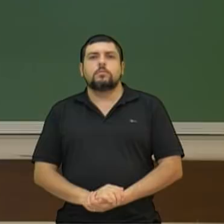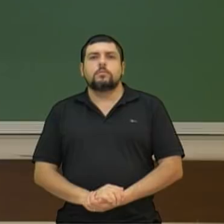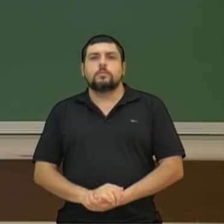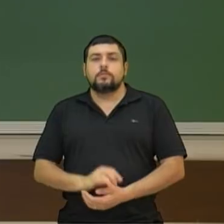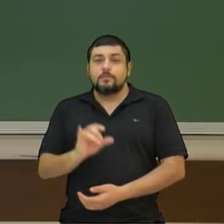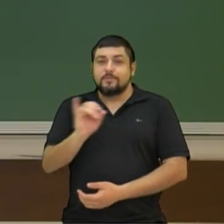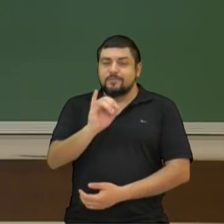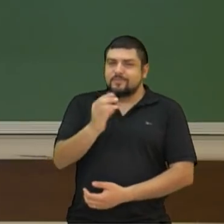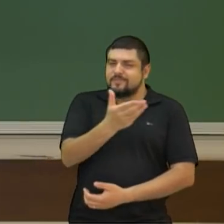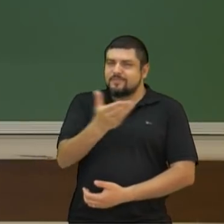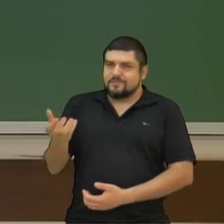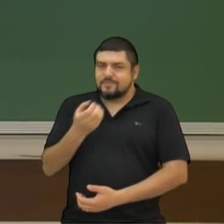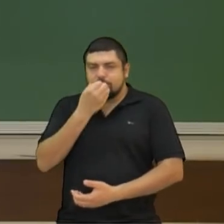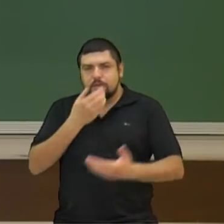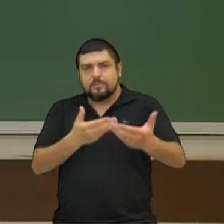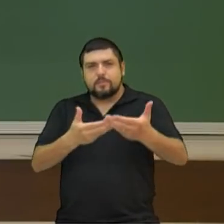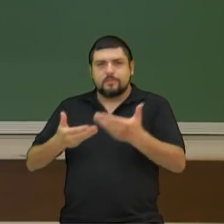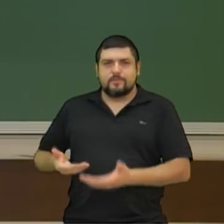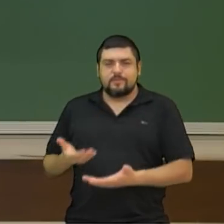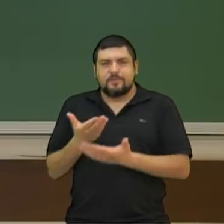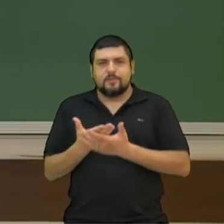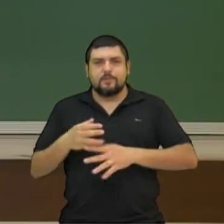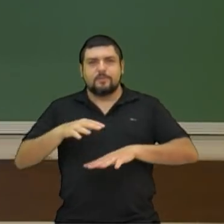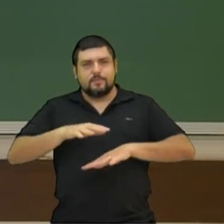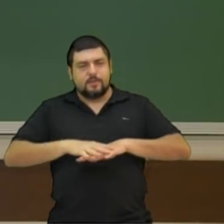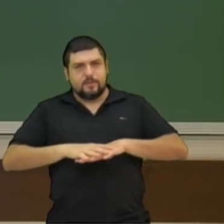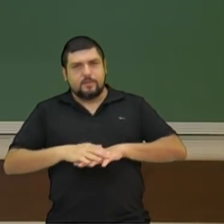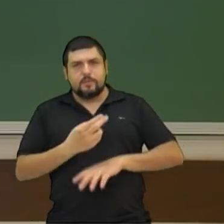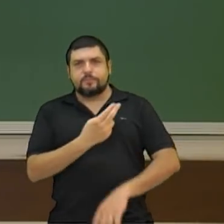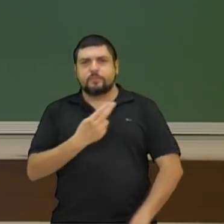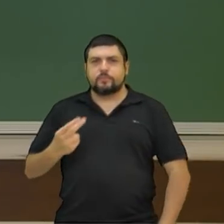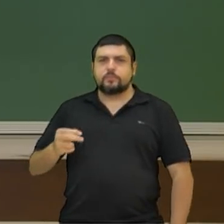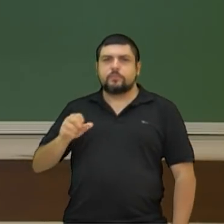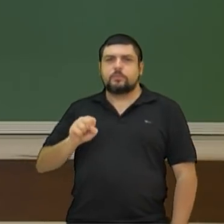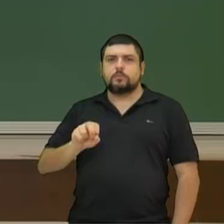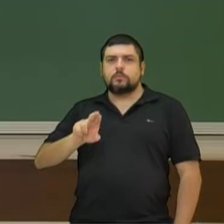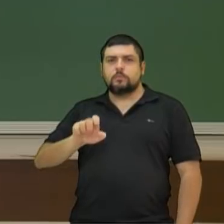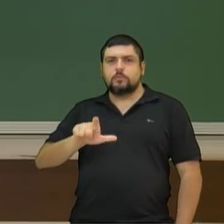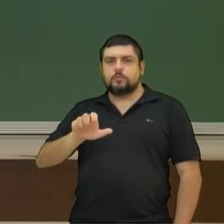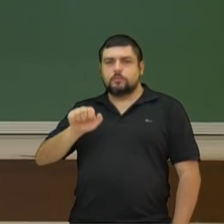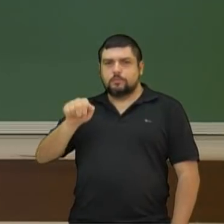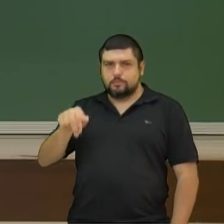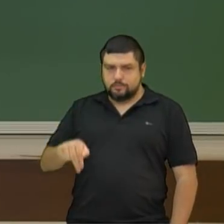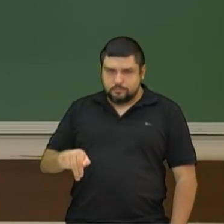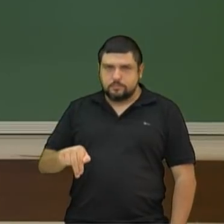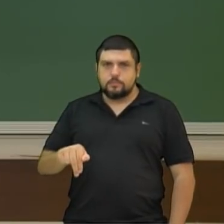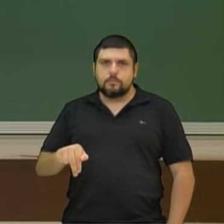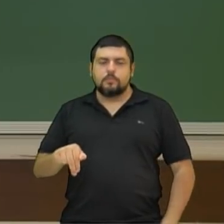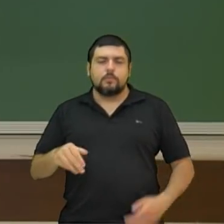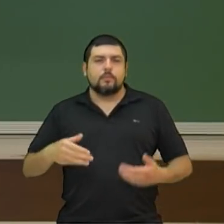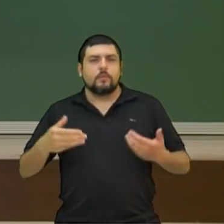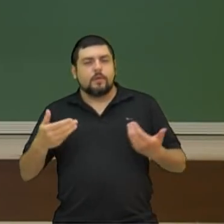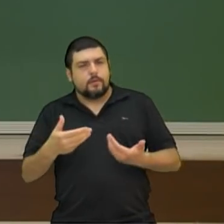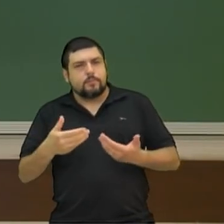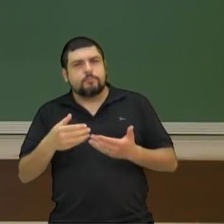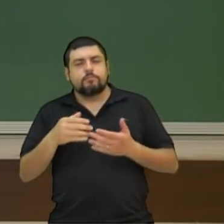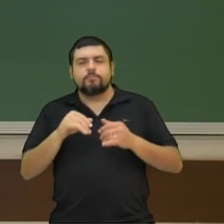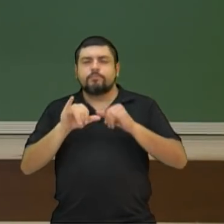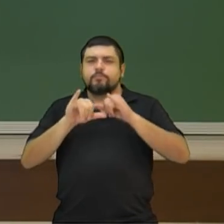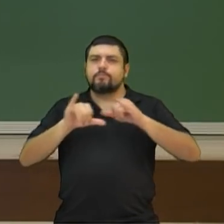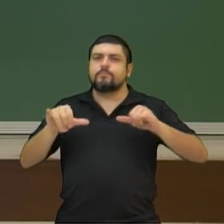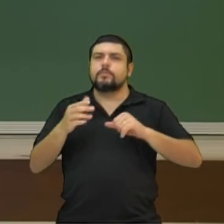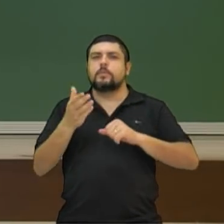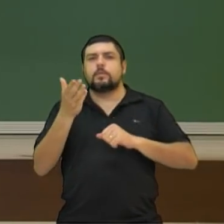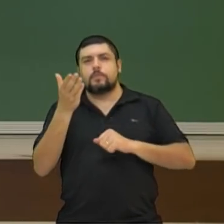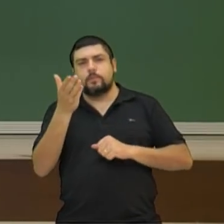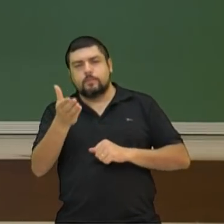Olá pessoal, bem-vindos a mais uma aula de matemática. Eu sou a professora Suelen Rodrigues e eu tenho aquele recadinho do coração especialmente para você